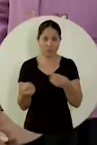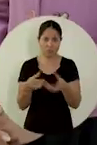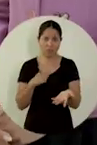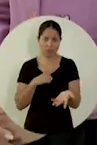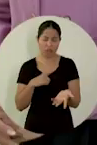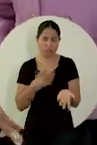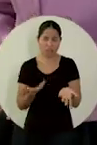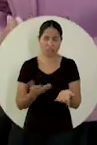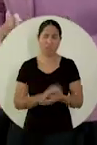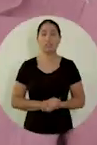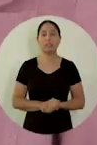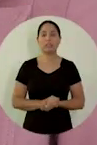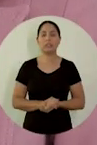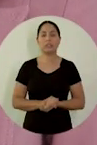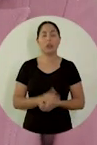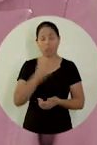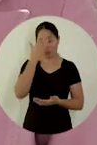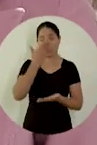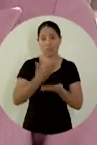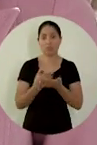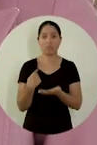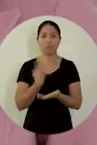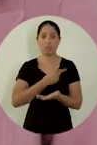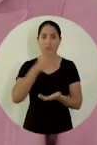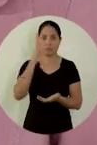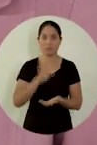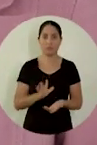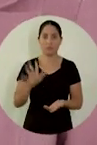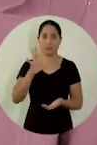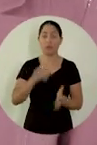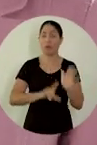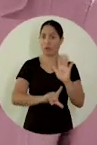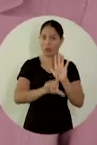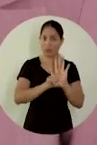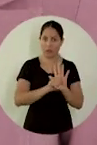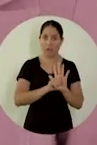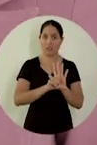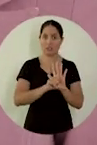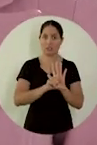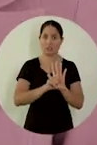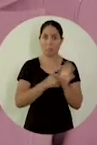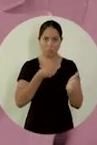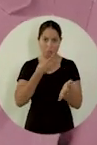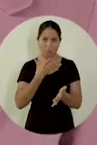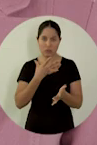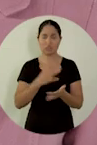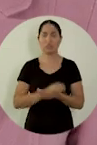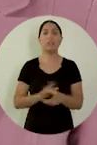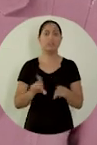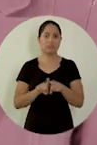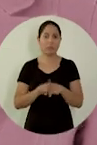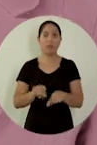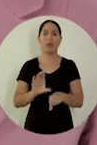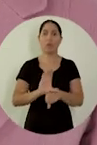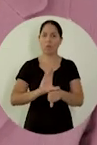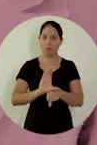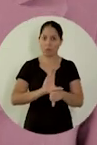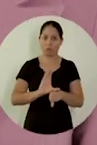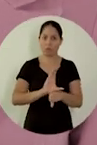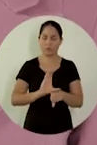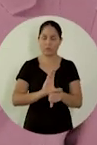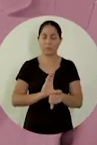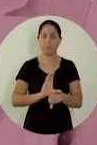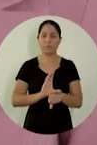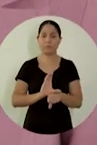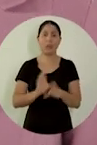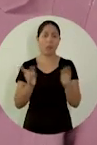atualizados? Olha, eu acredito que as nossas leis são boas, são leis modernas. A nossa Constituição,